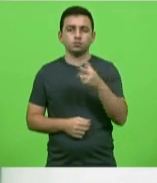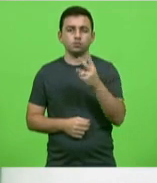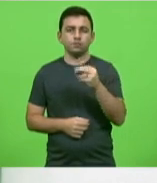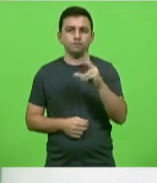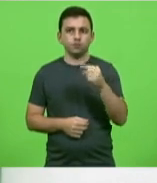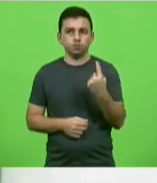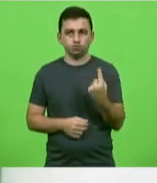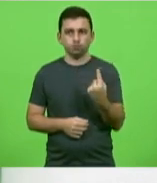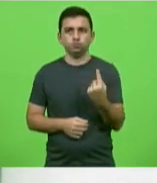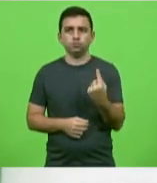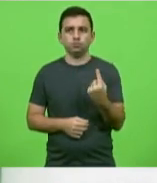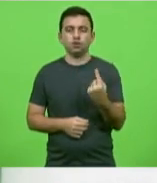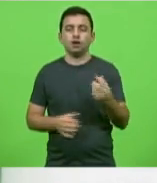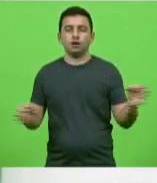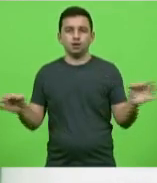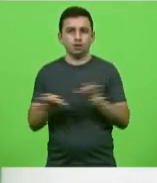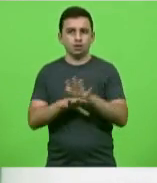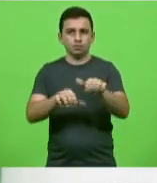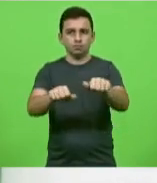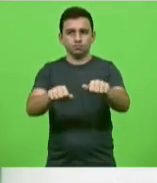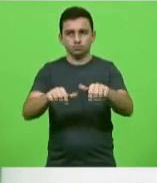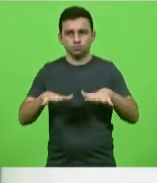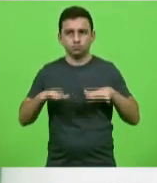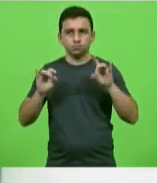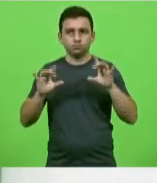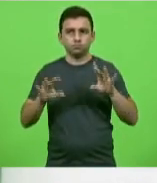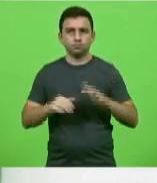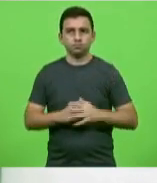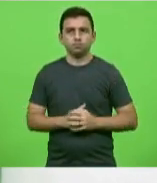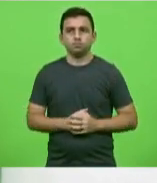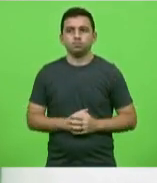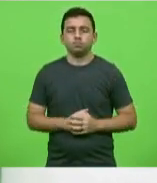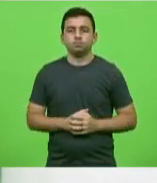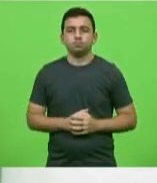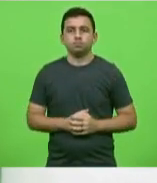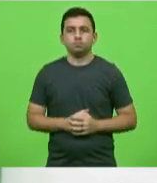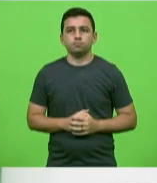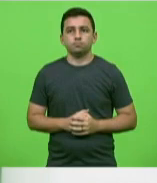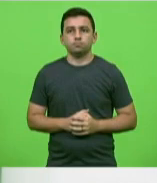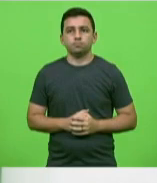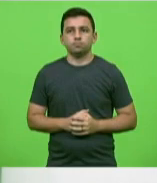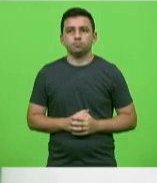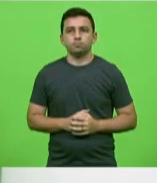2021. Está encerrada esta sessão.